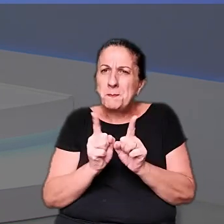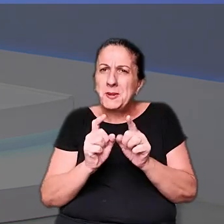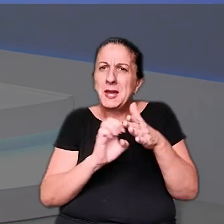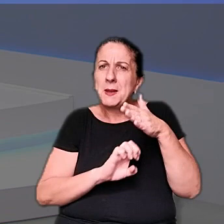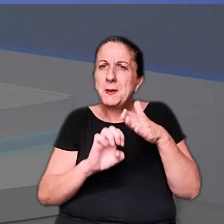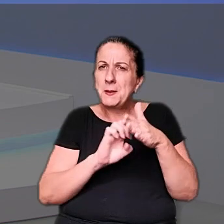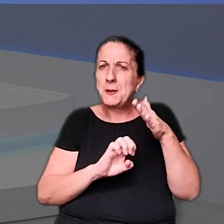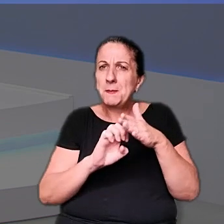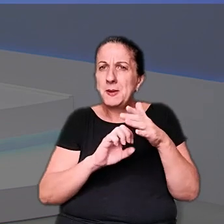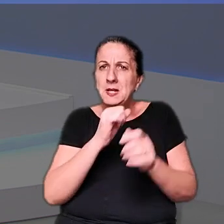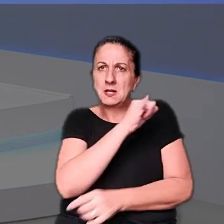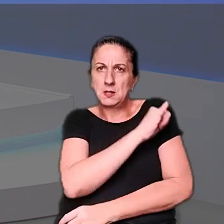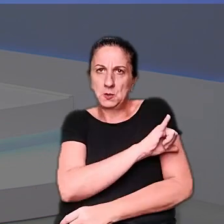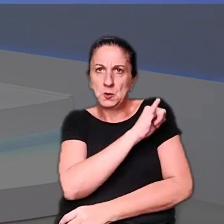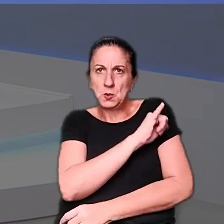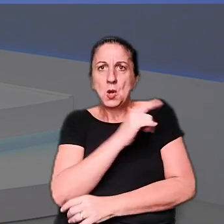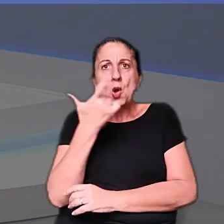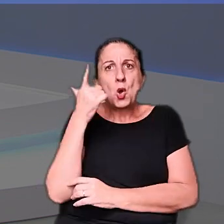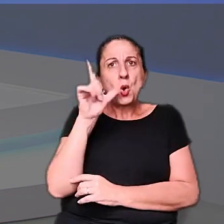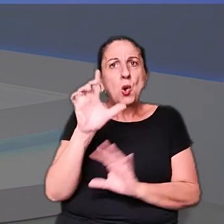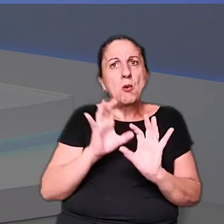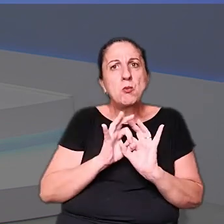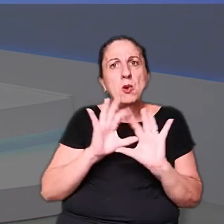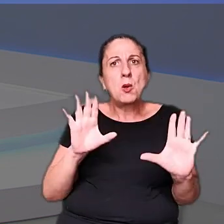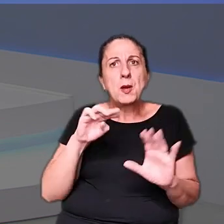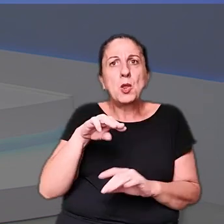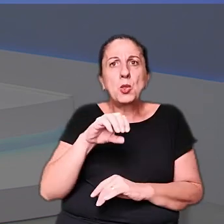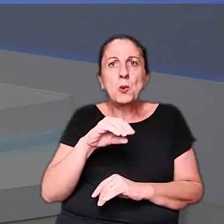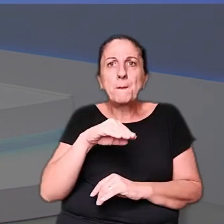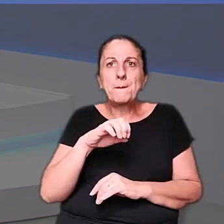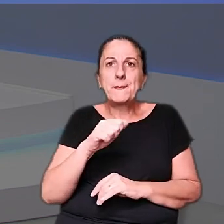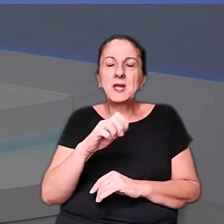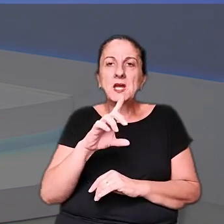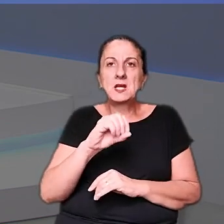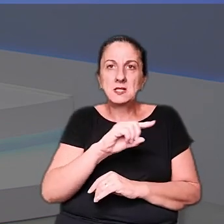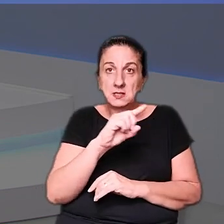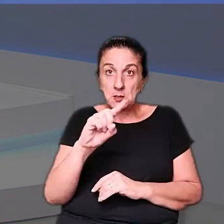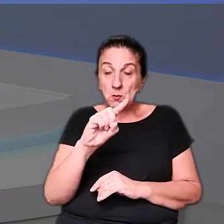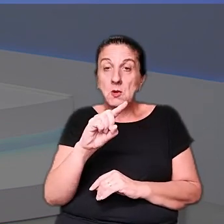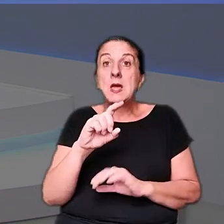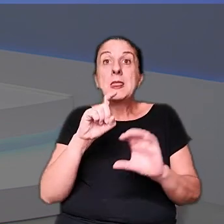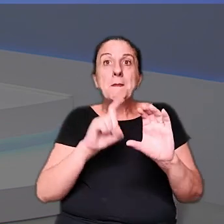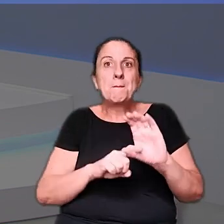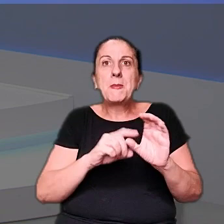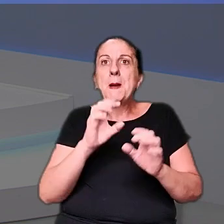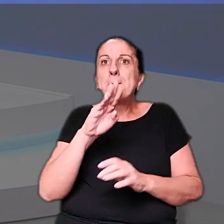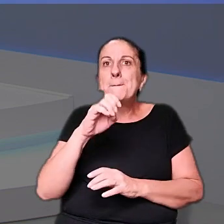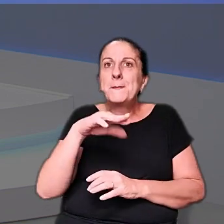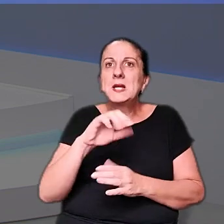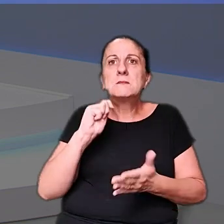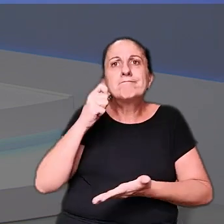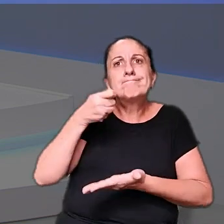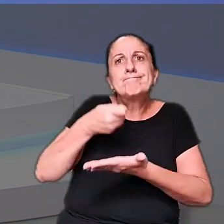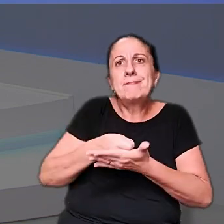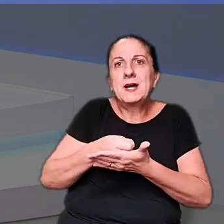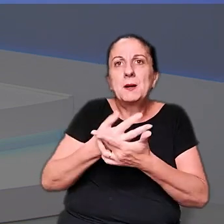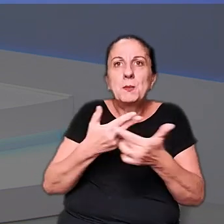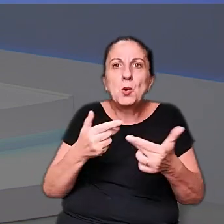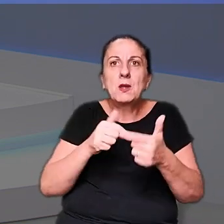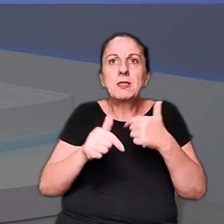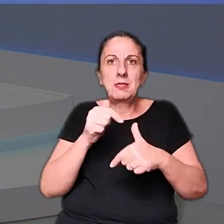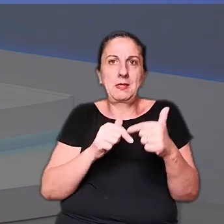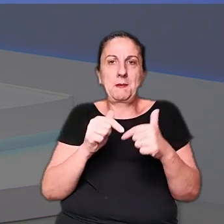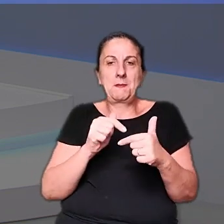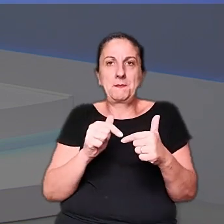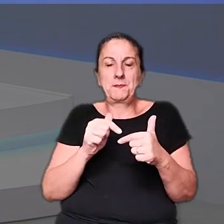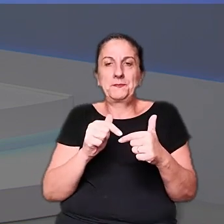de uma microempresa de São Gonçalo, no Rio de Janeiro, conseguiu ser liberada de nomeação como depositária de bens penhorados para pagamento